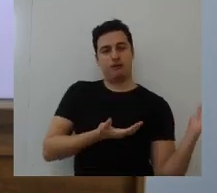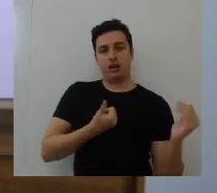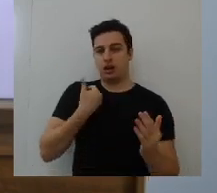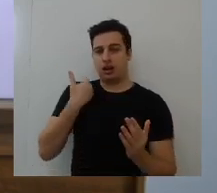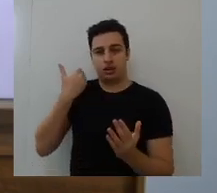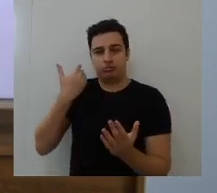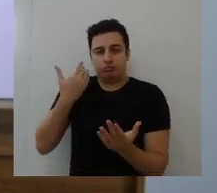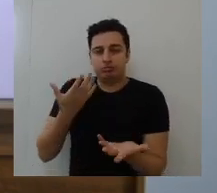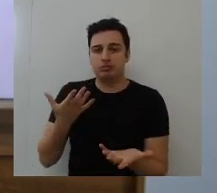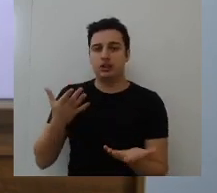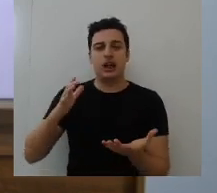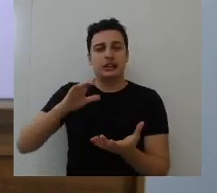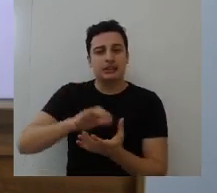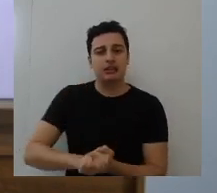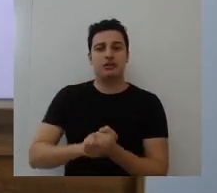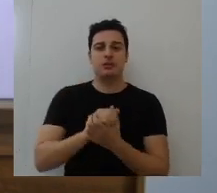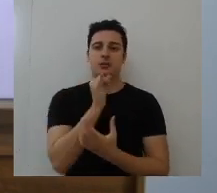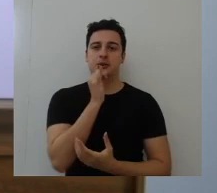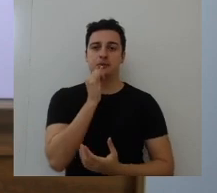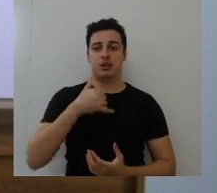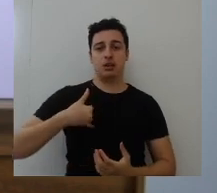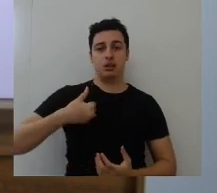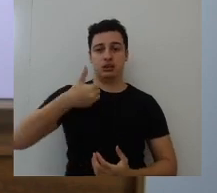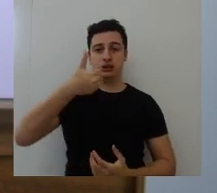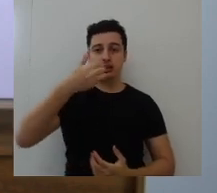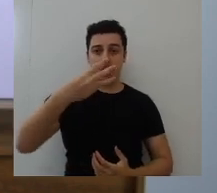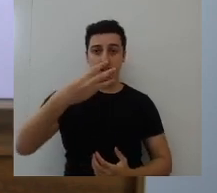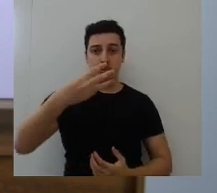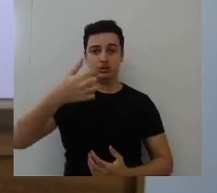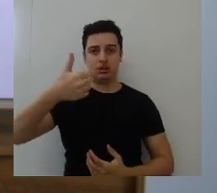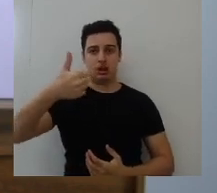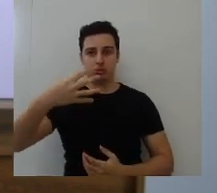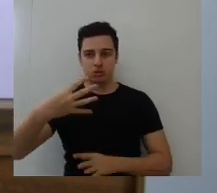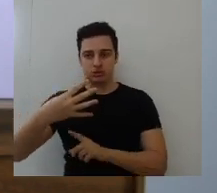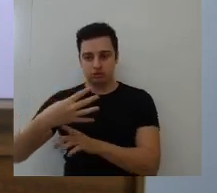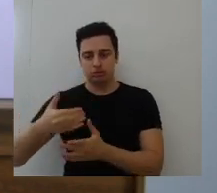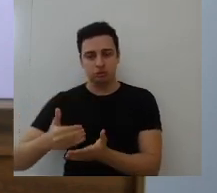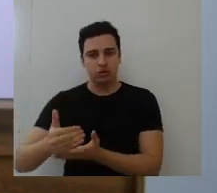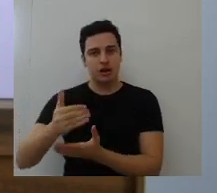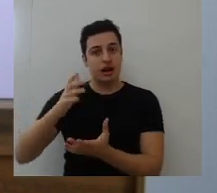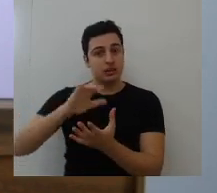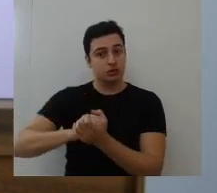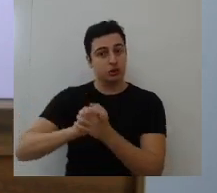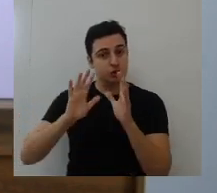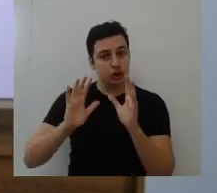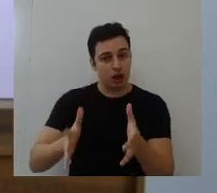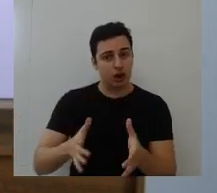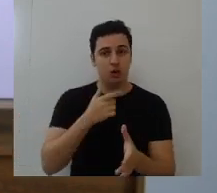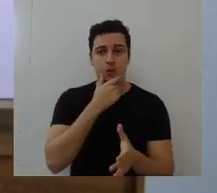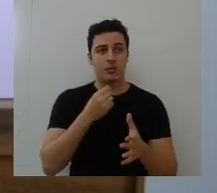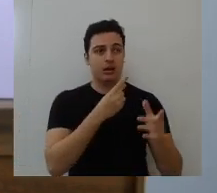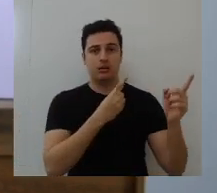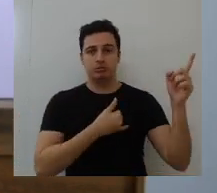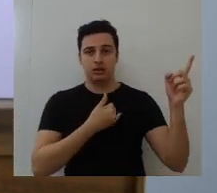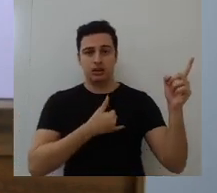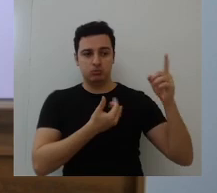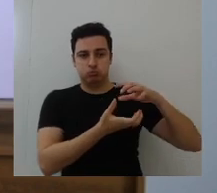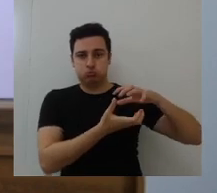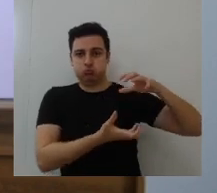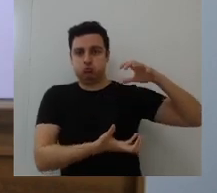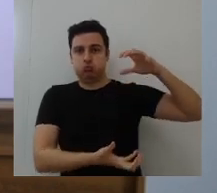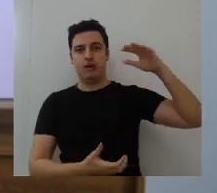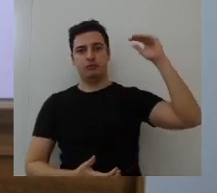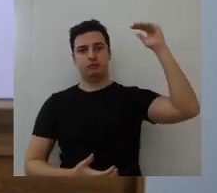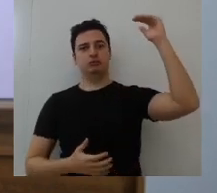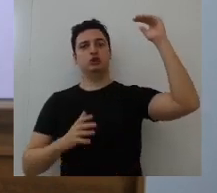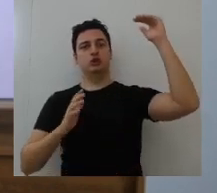13, 14, 15 anos e geralmente com homens muito mais velhos do que ela. O que levava também a gente a crer que os